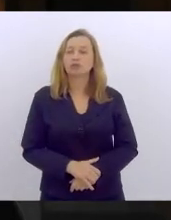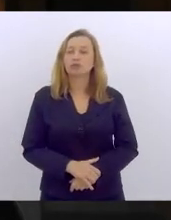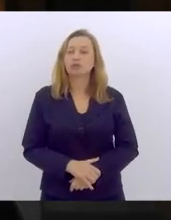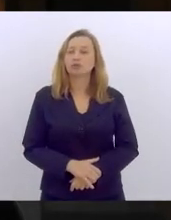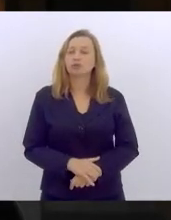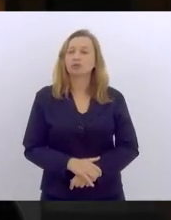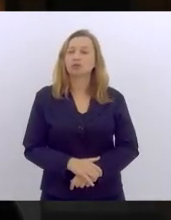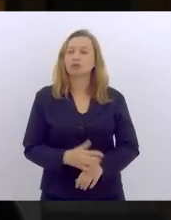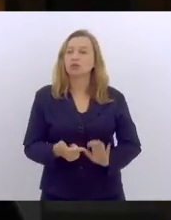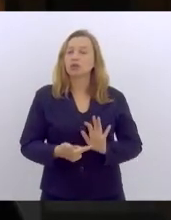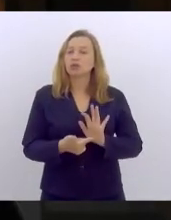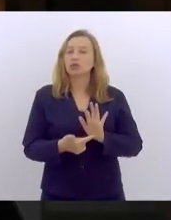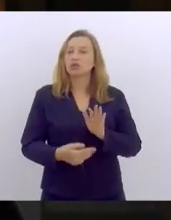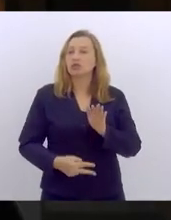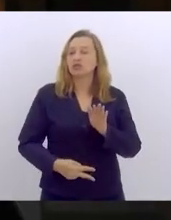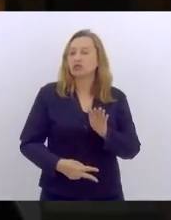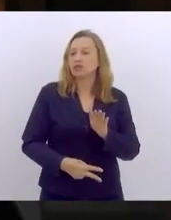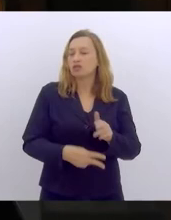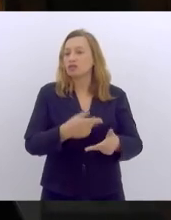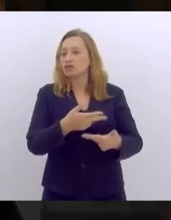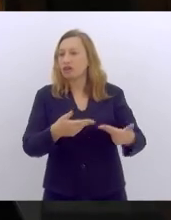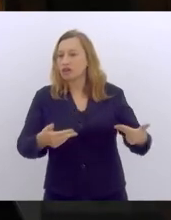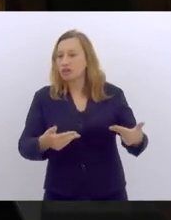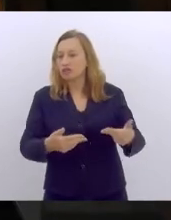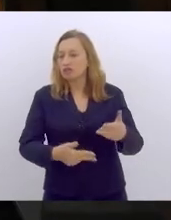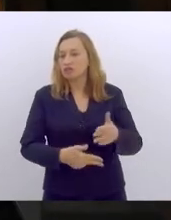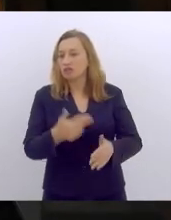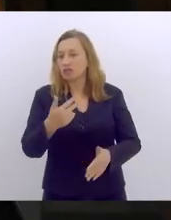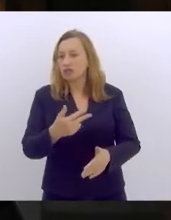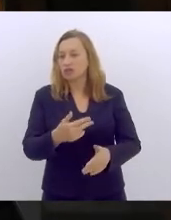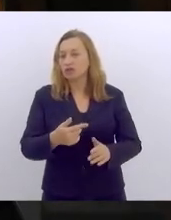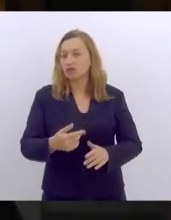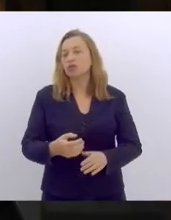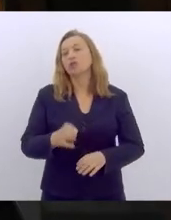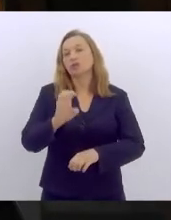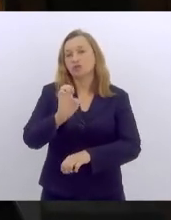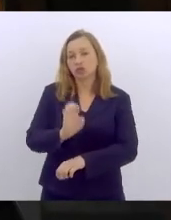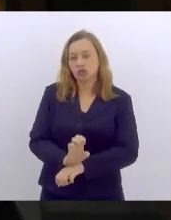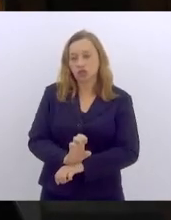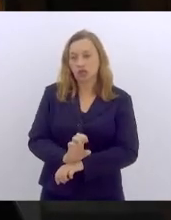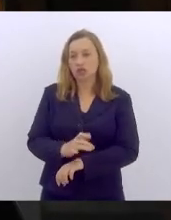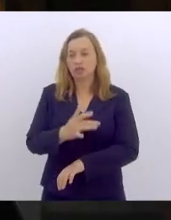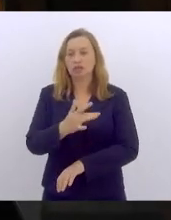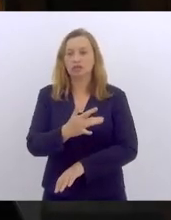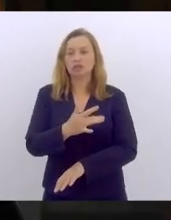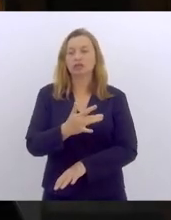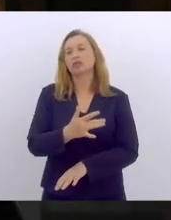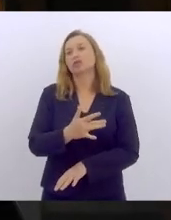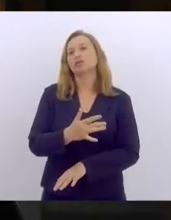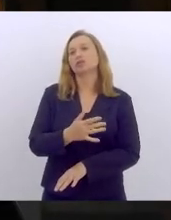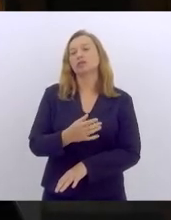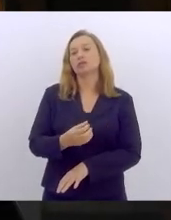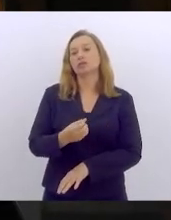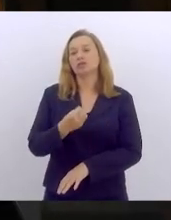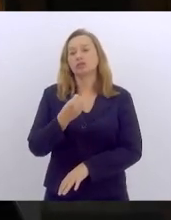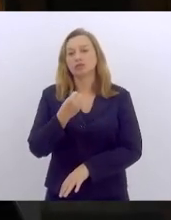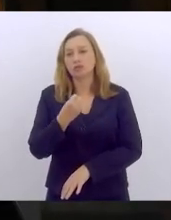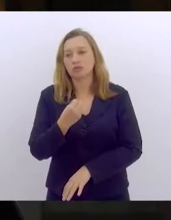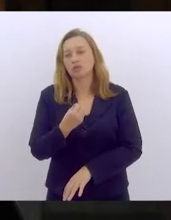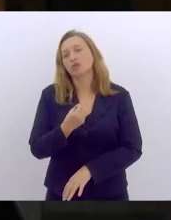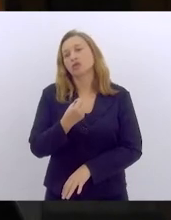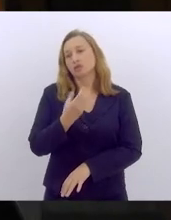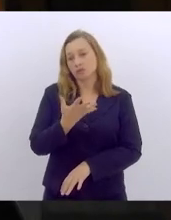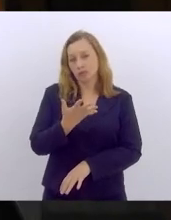por 16 vezes, que é o Estado do bem-estar social. E não